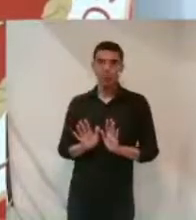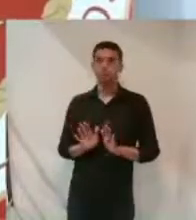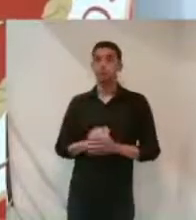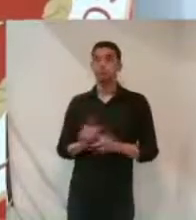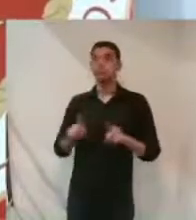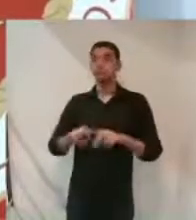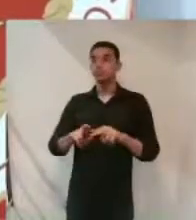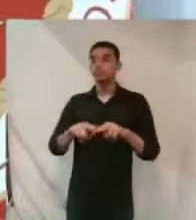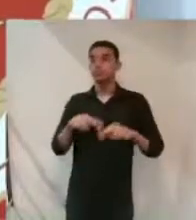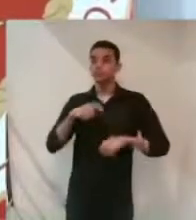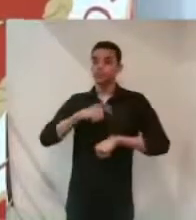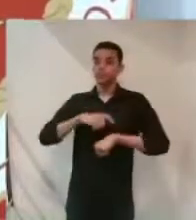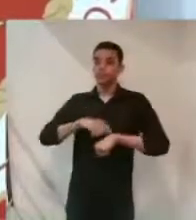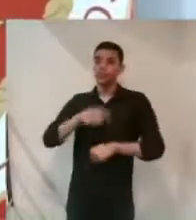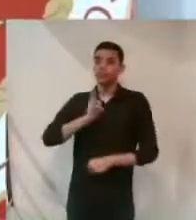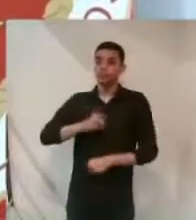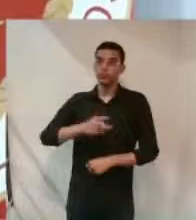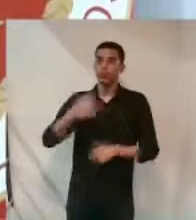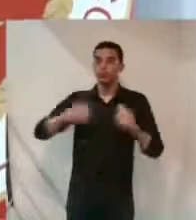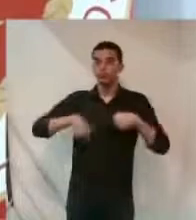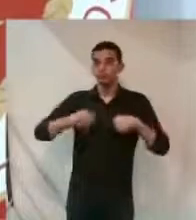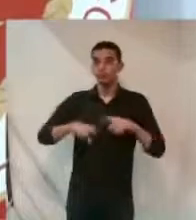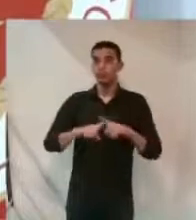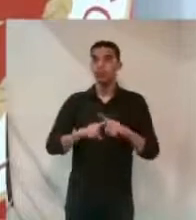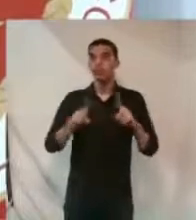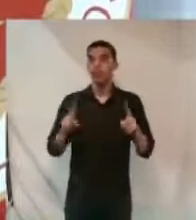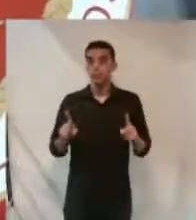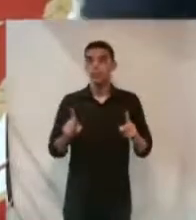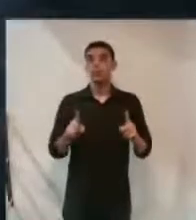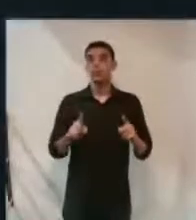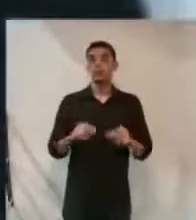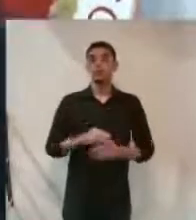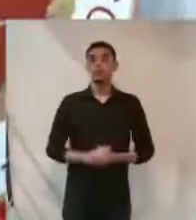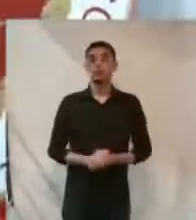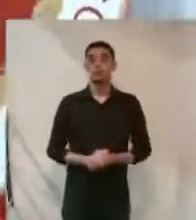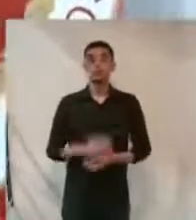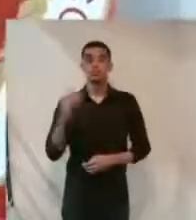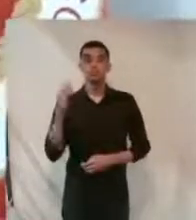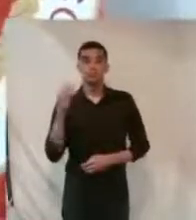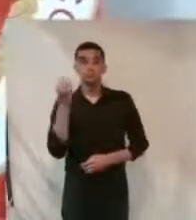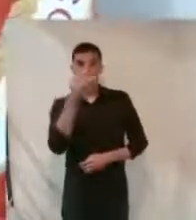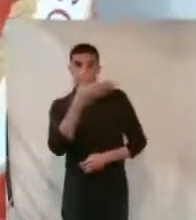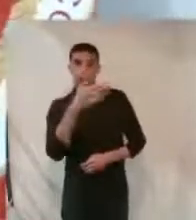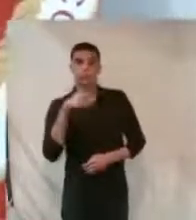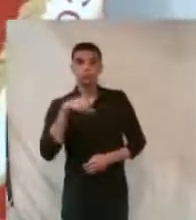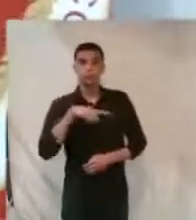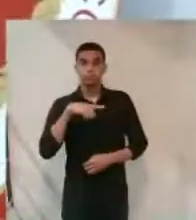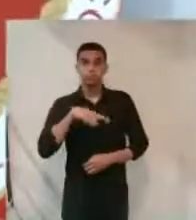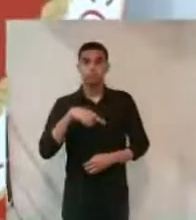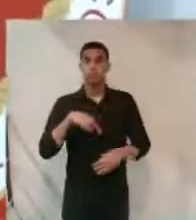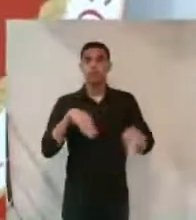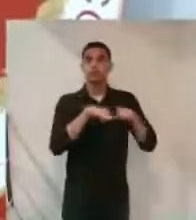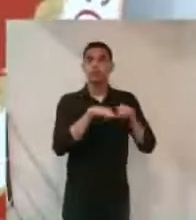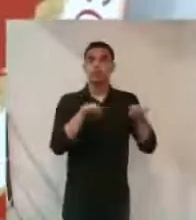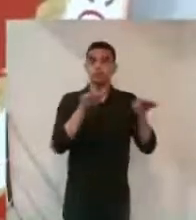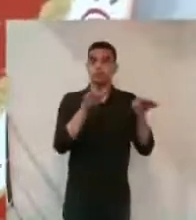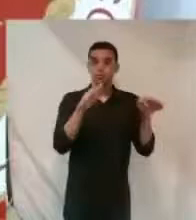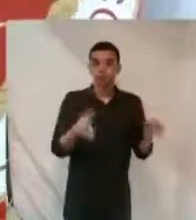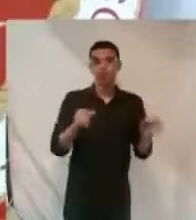darmos celeridade ao seminário. Mas, logo aqui, à saída do auditório, do lado esquerdo, existe uma